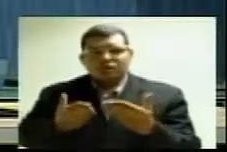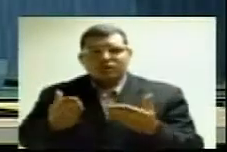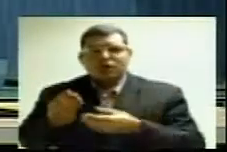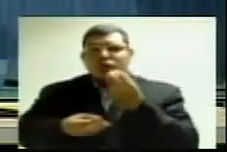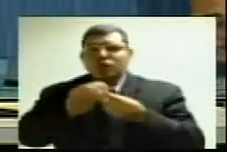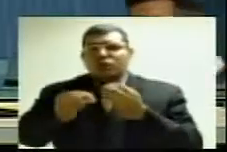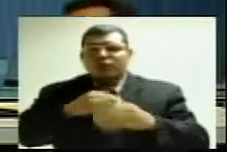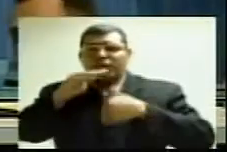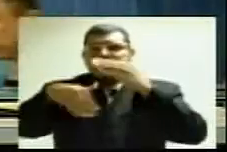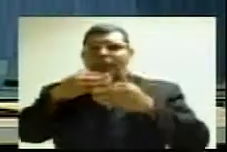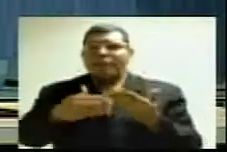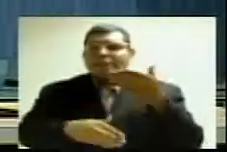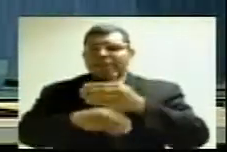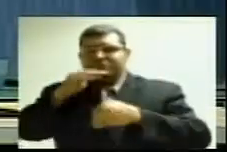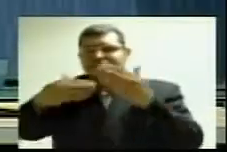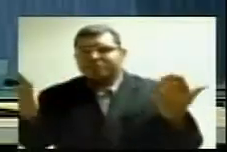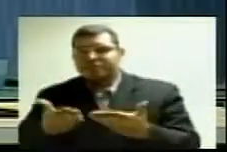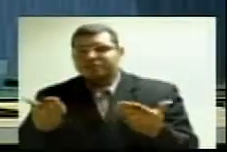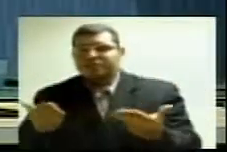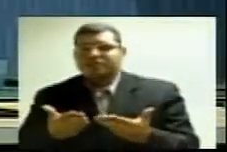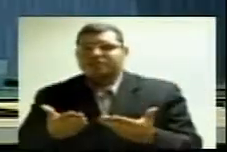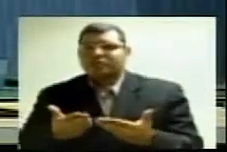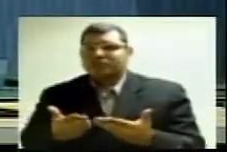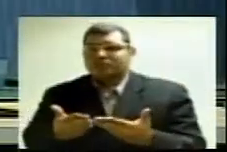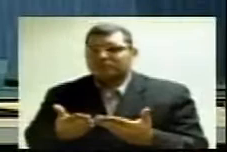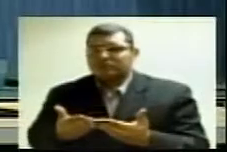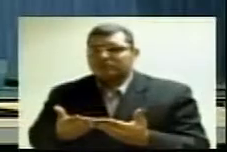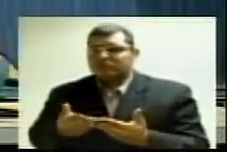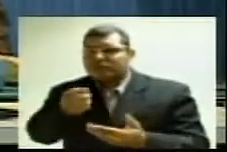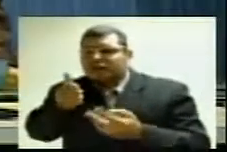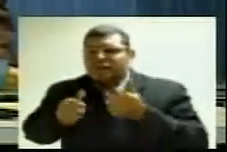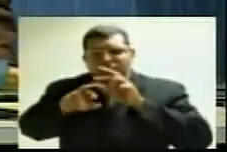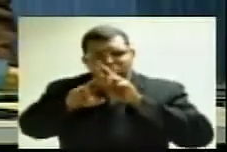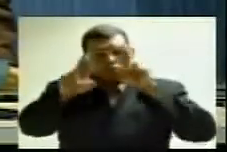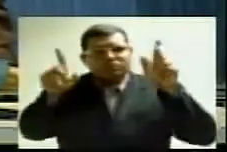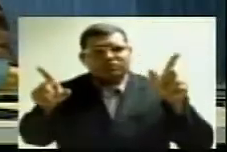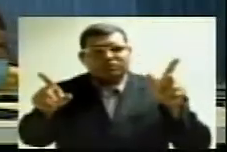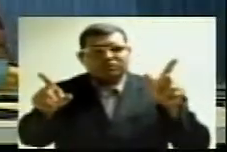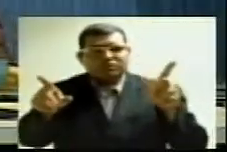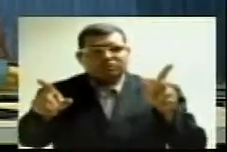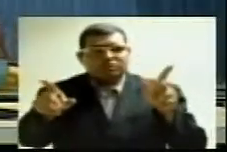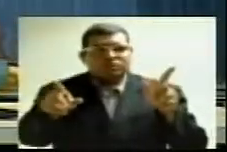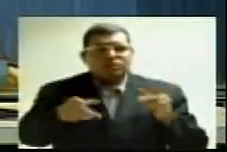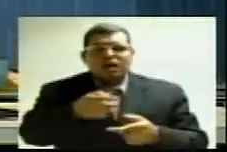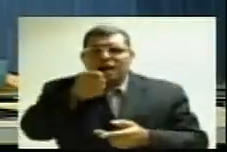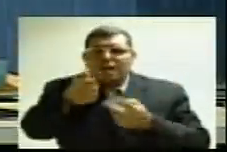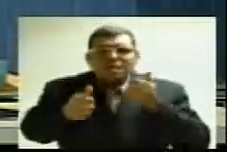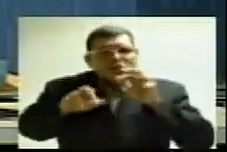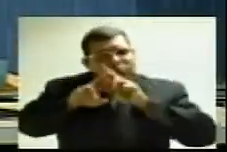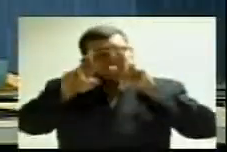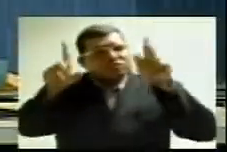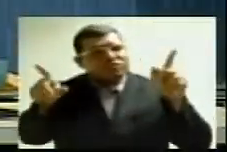analisarmos como os processos vêm se desenvolvendo, há pouca diferença, há